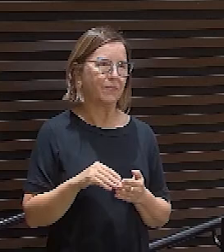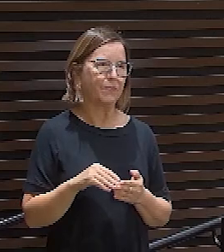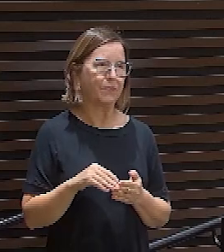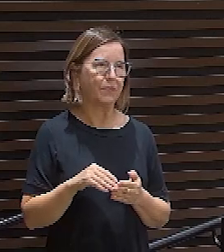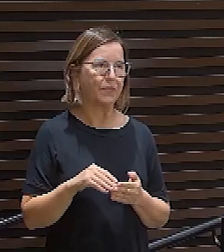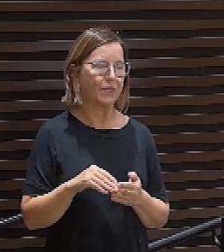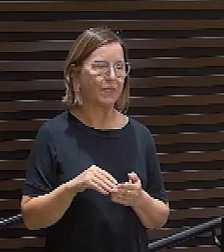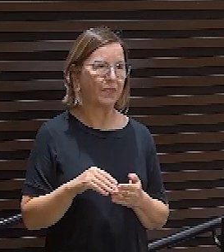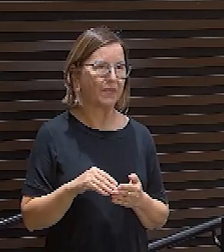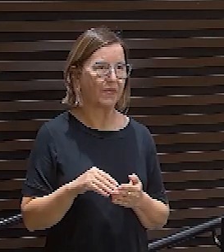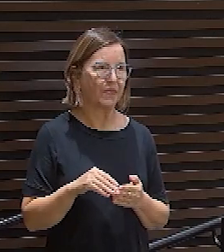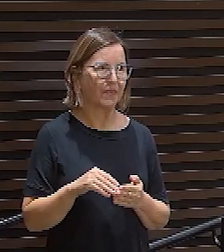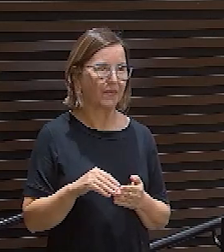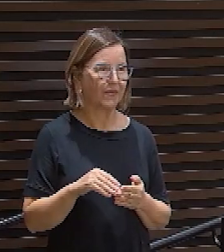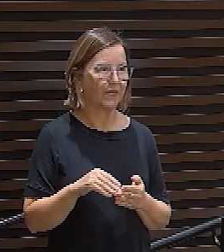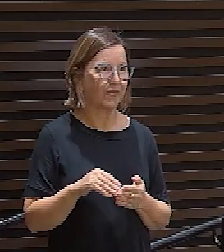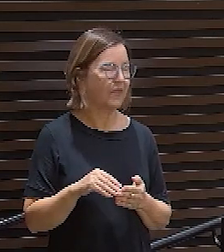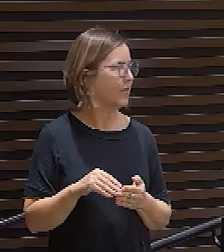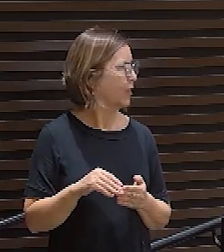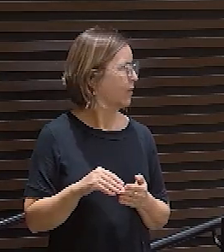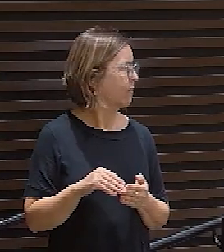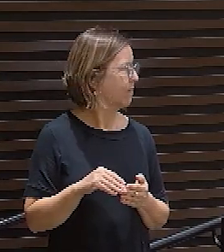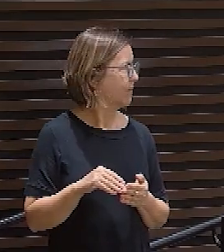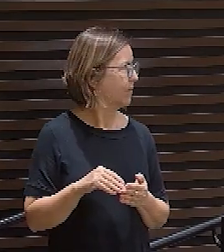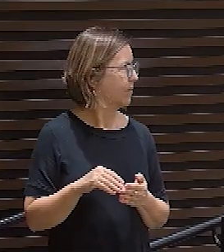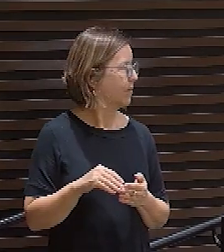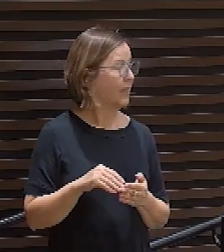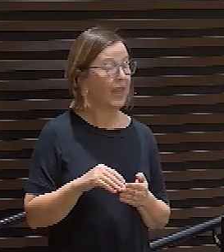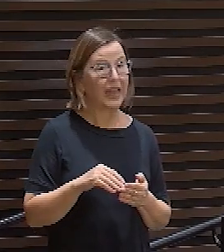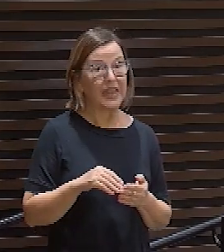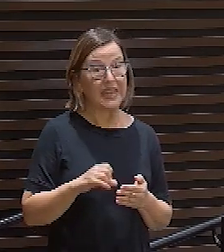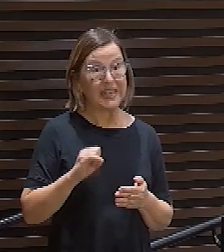glória, ele não sobrevive, ele não suporta.